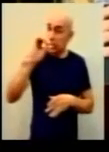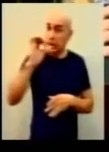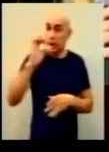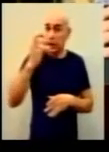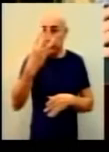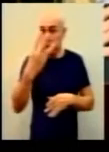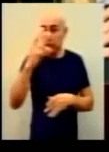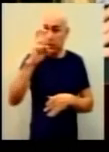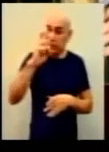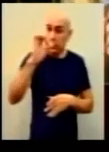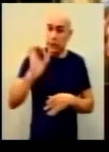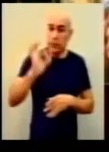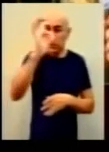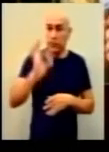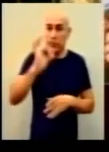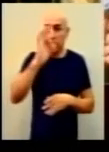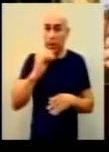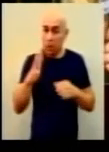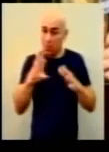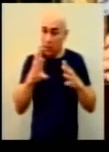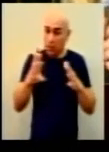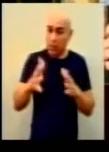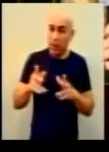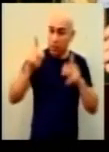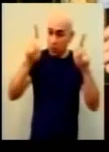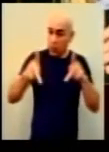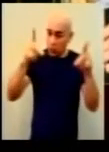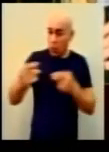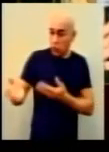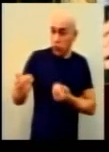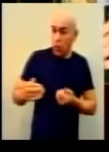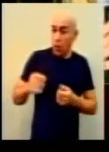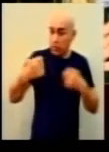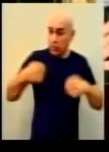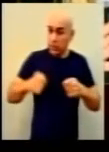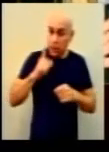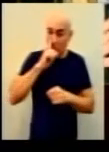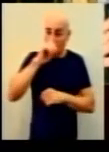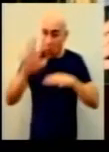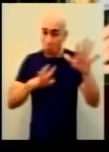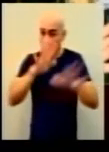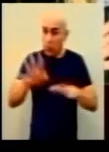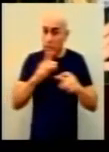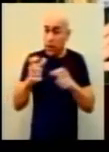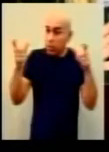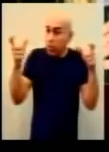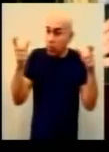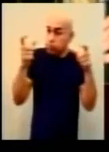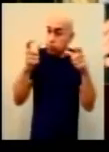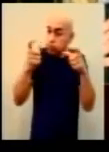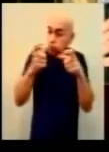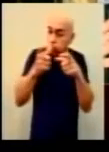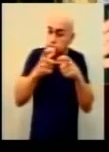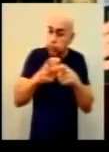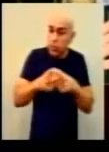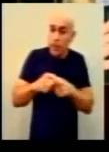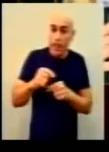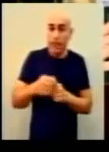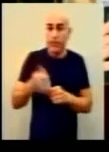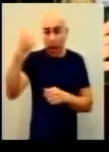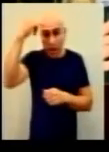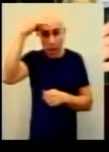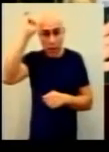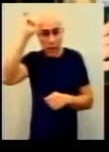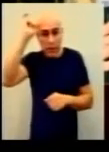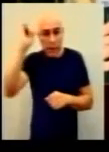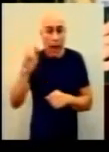35%. Então, a população jovem também precisa tomar cuidado para que realmente reduza a transmissão e evitar um risco de